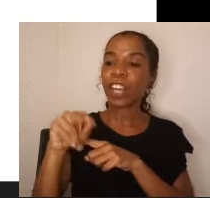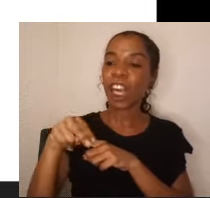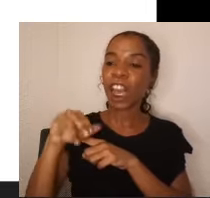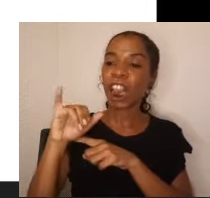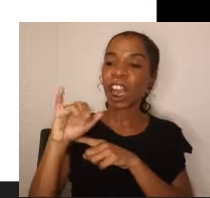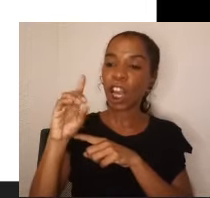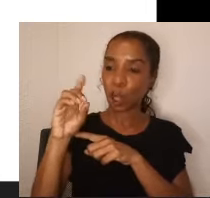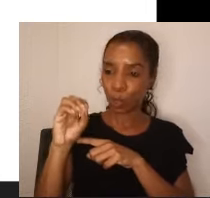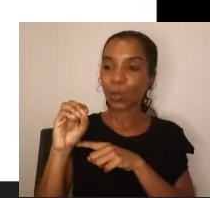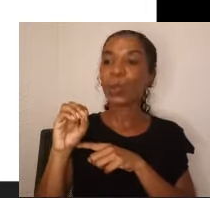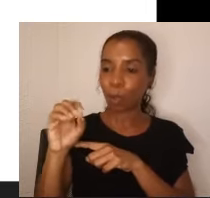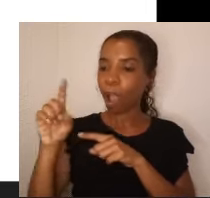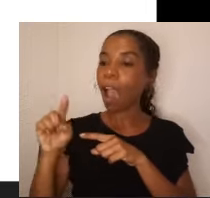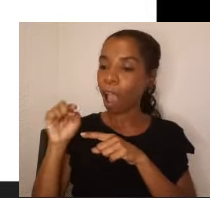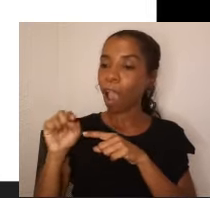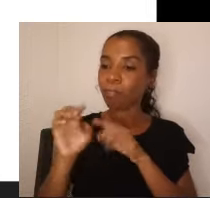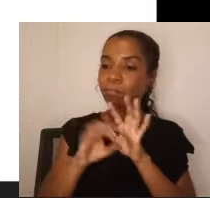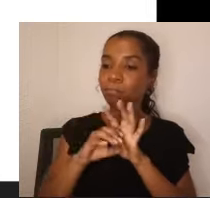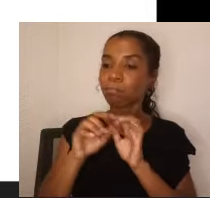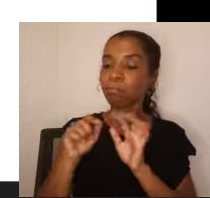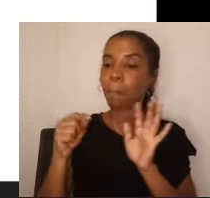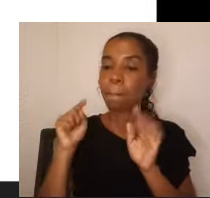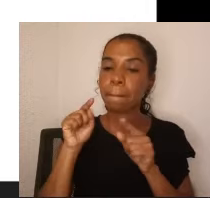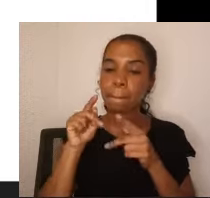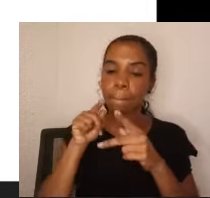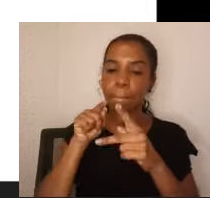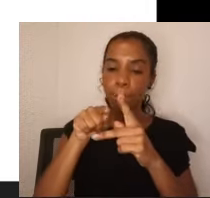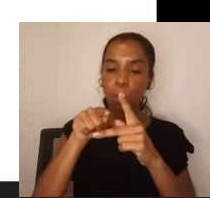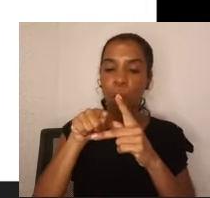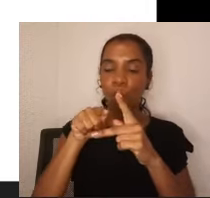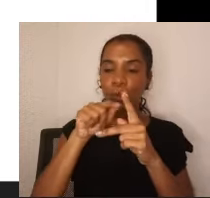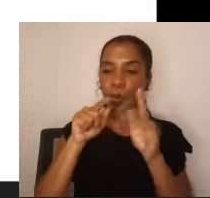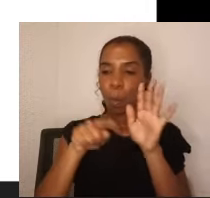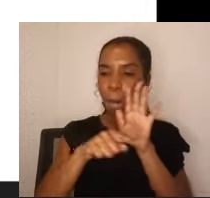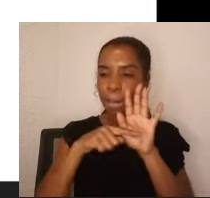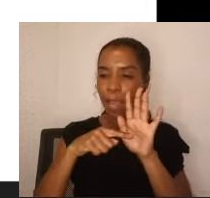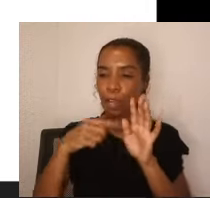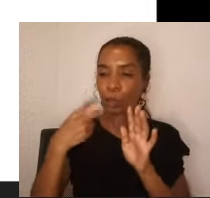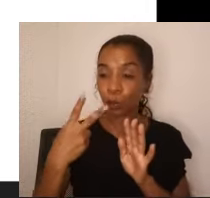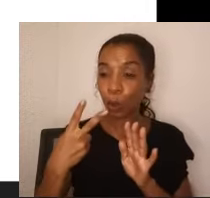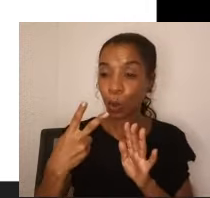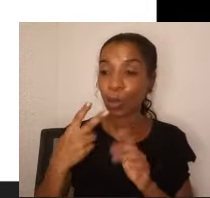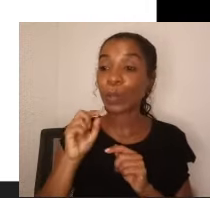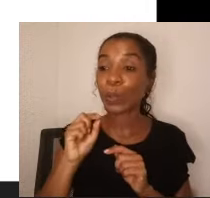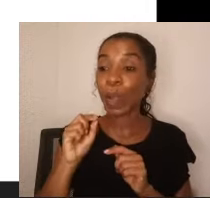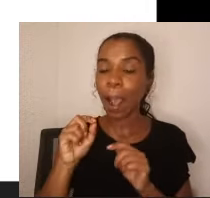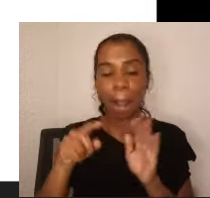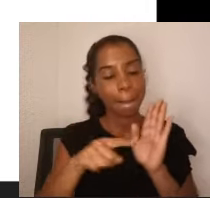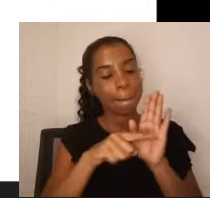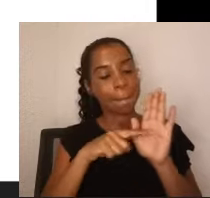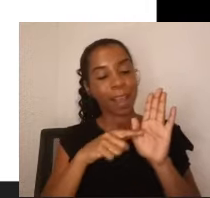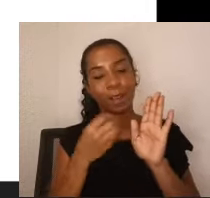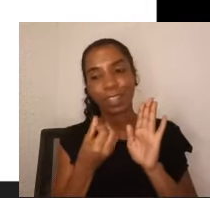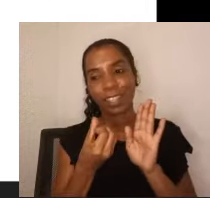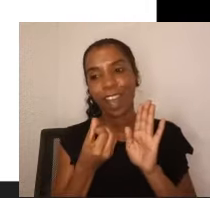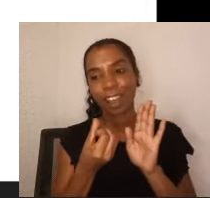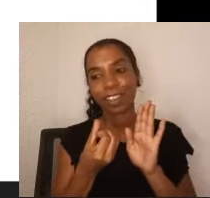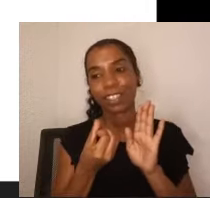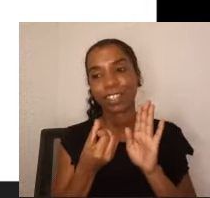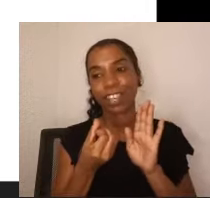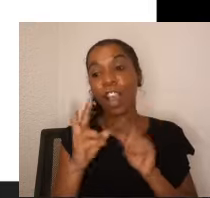f no ponto menos 2 deu menos 6, e o valor da função no menos 2 deu